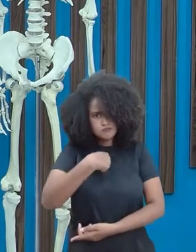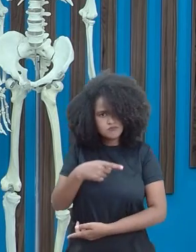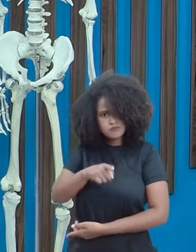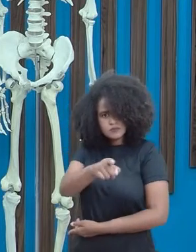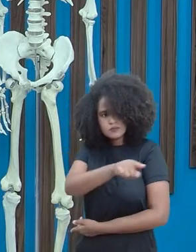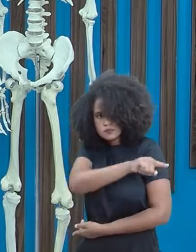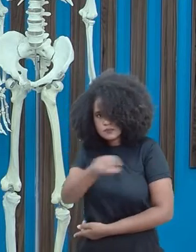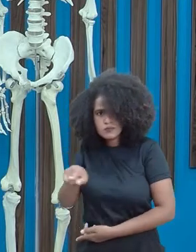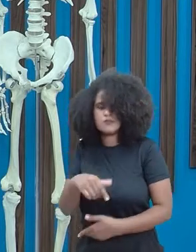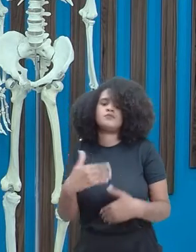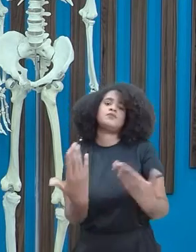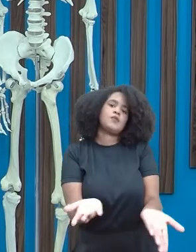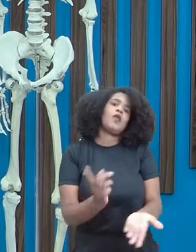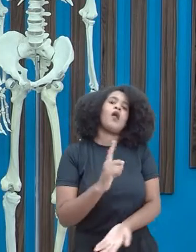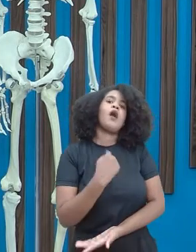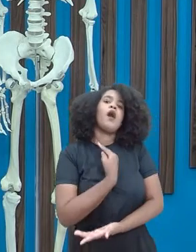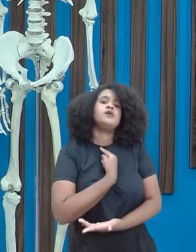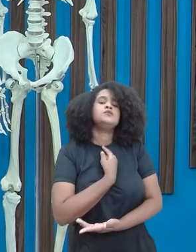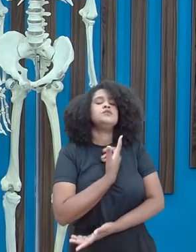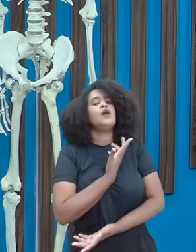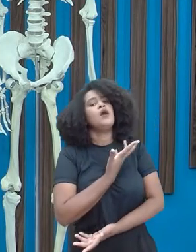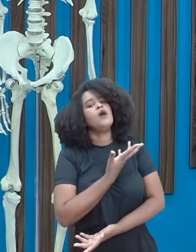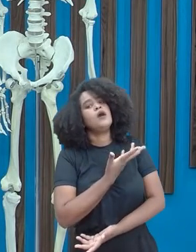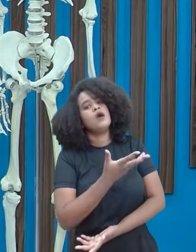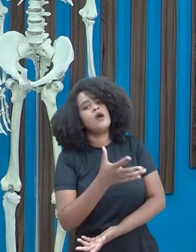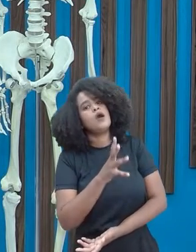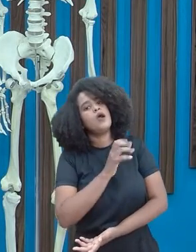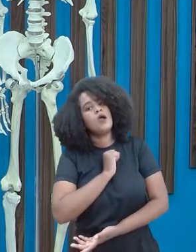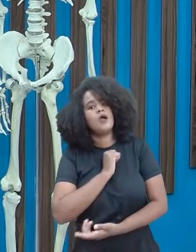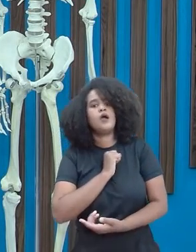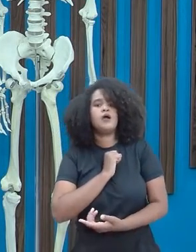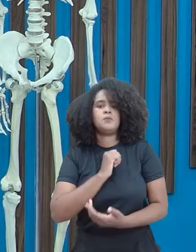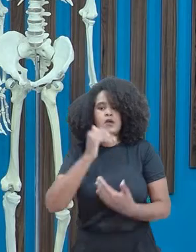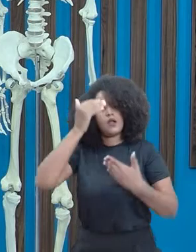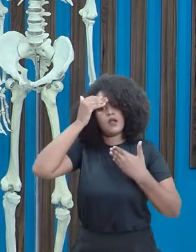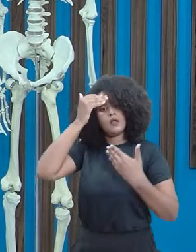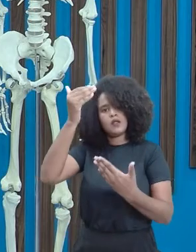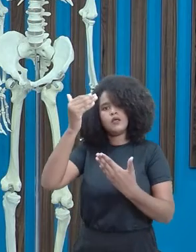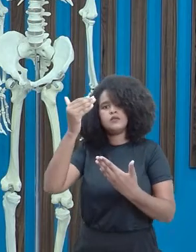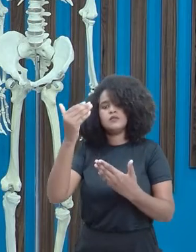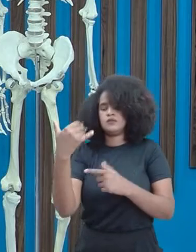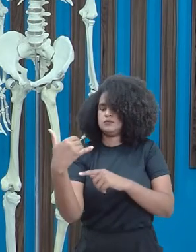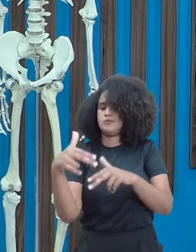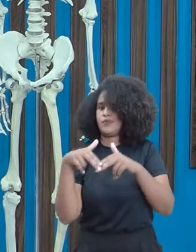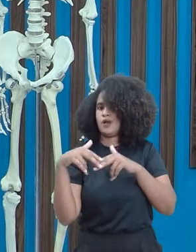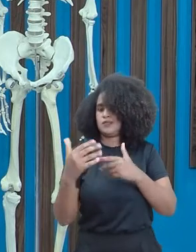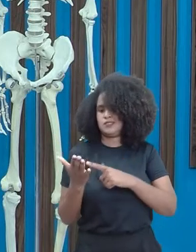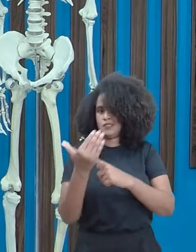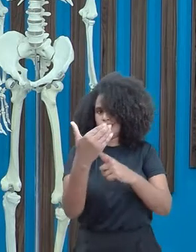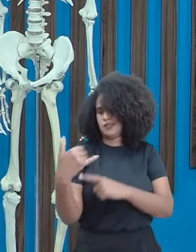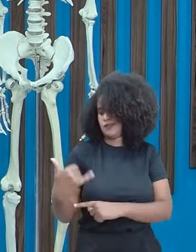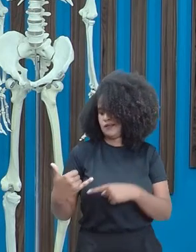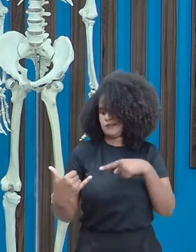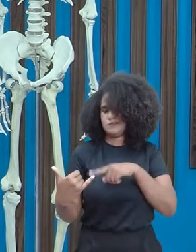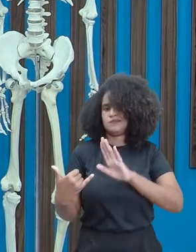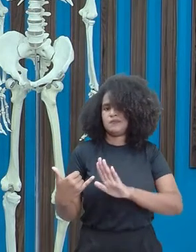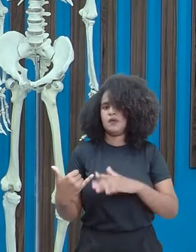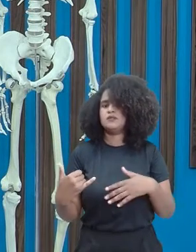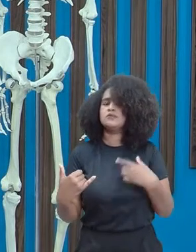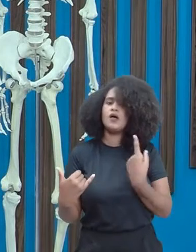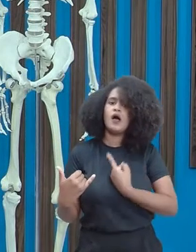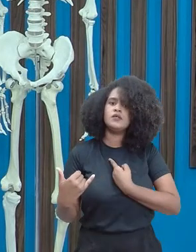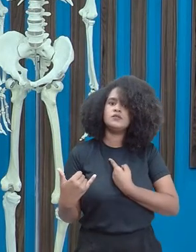vocês, nós estamos aí apaixonados e agradecidos, né, pelo celular. Mas será que a gente vai